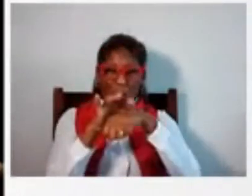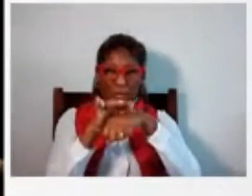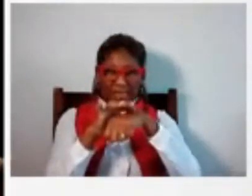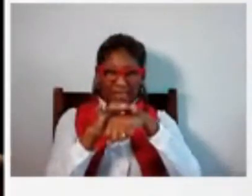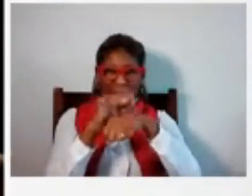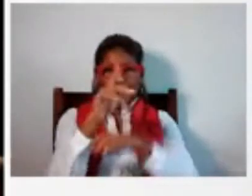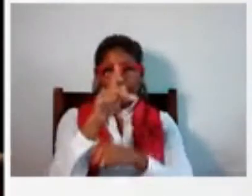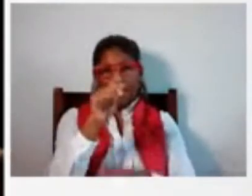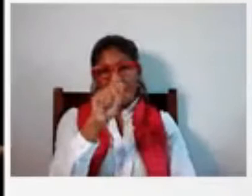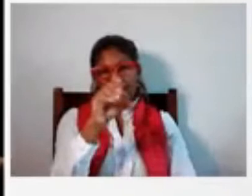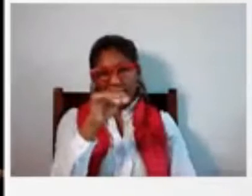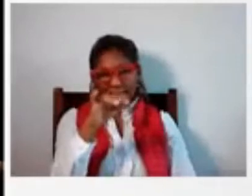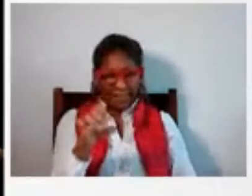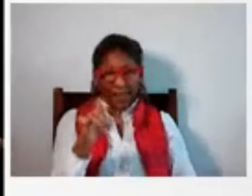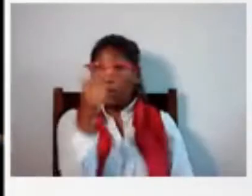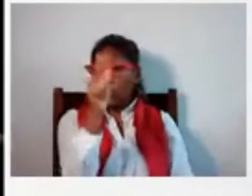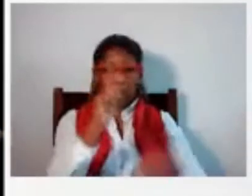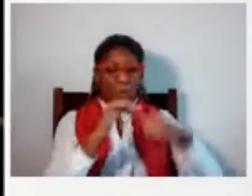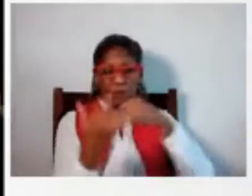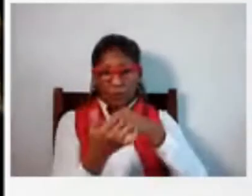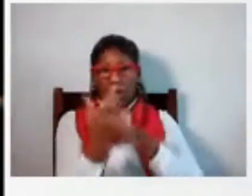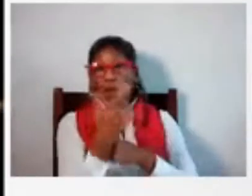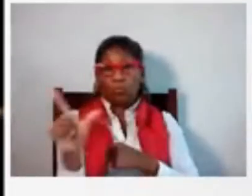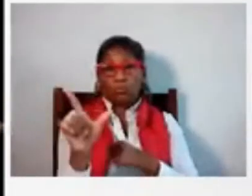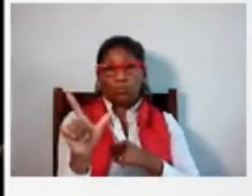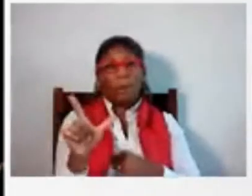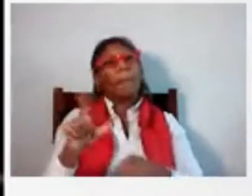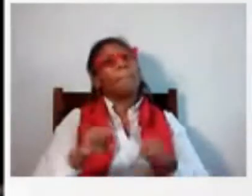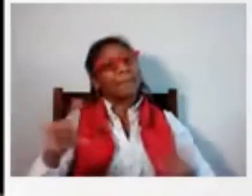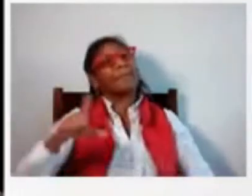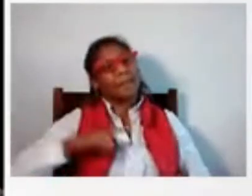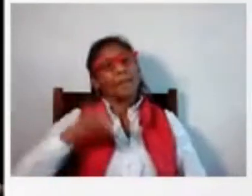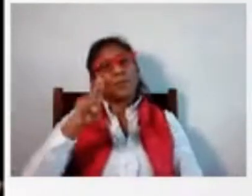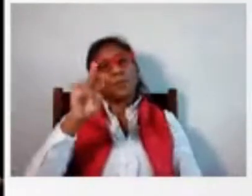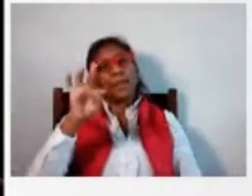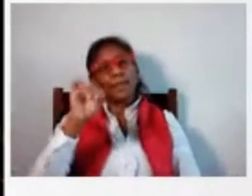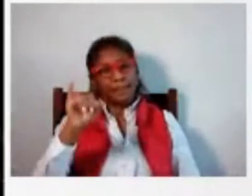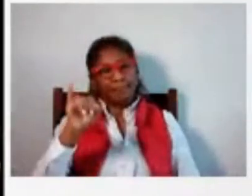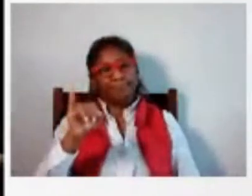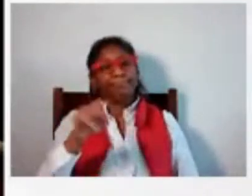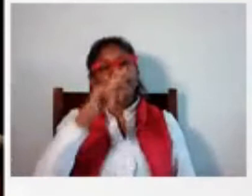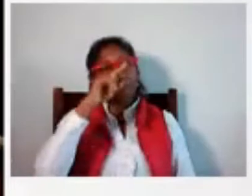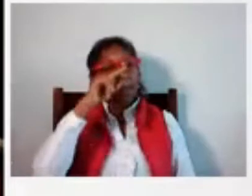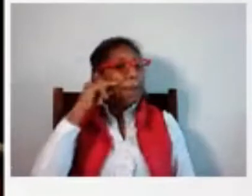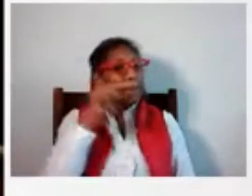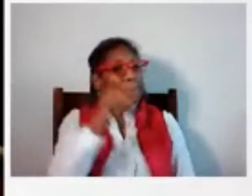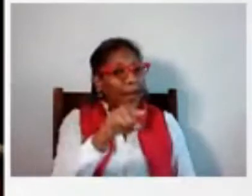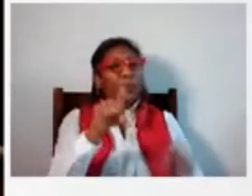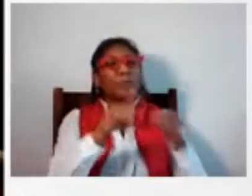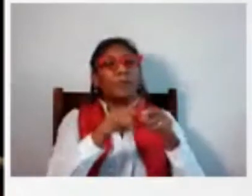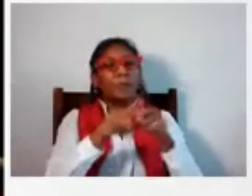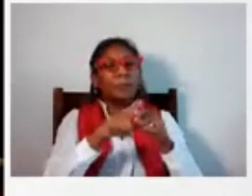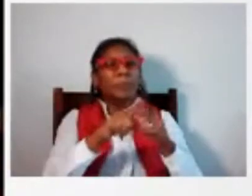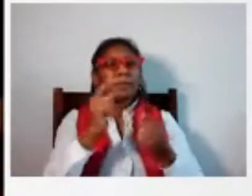pacientes não Covid, que estão internados em UTI, e na faixa amarela e lilás,